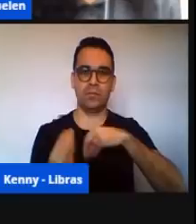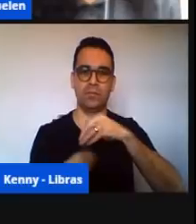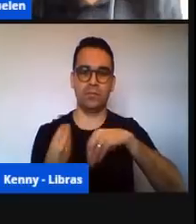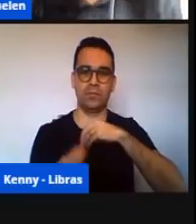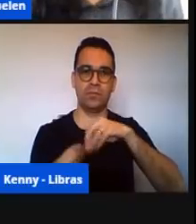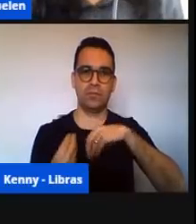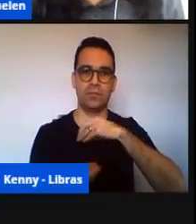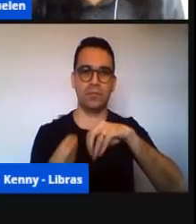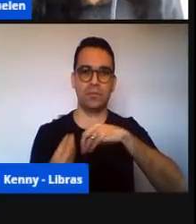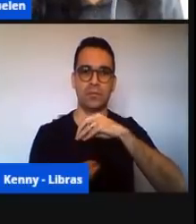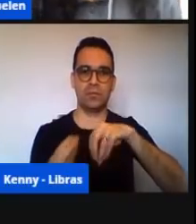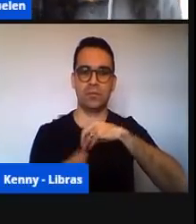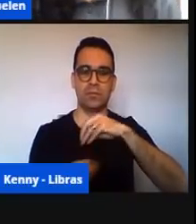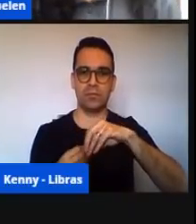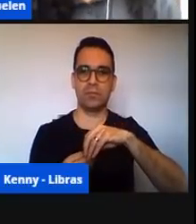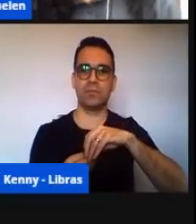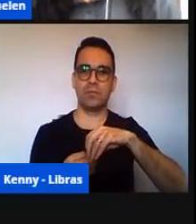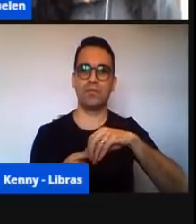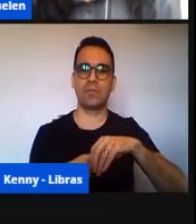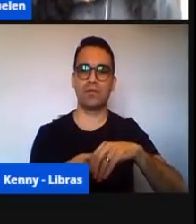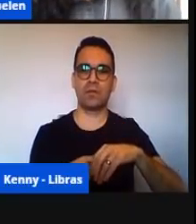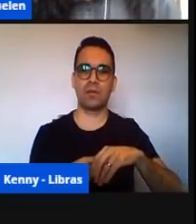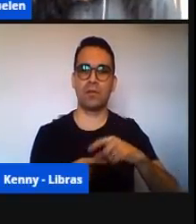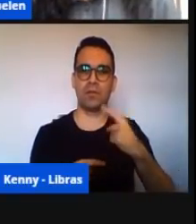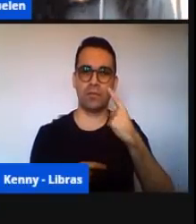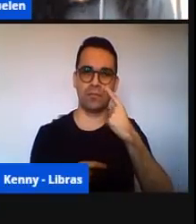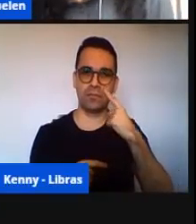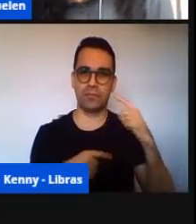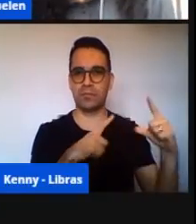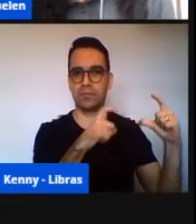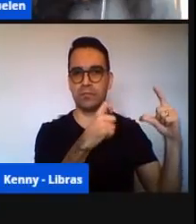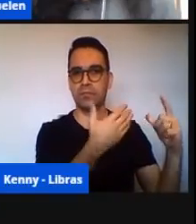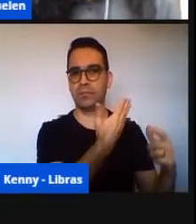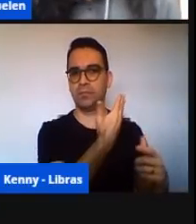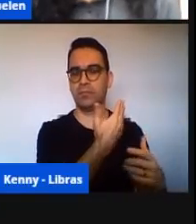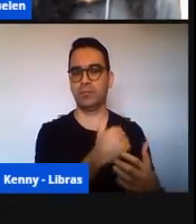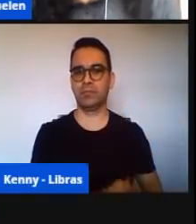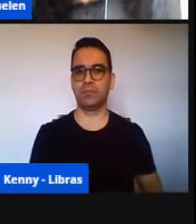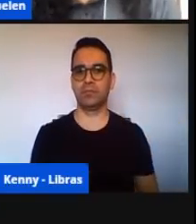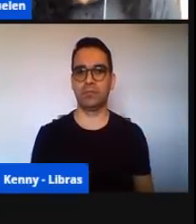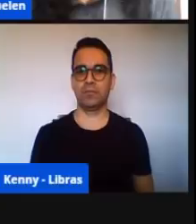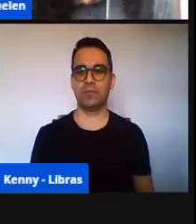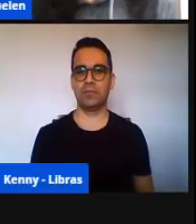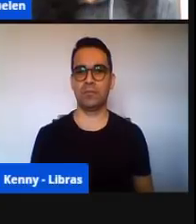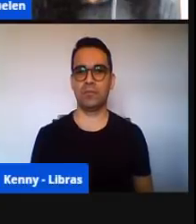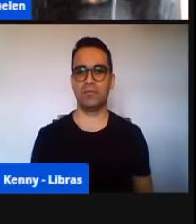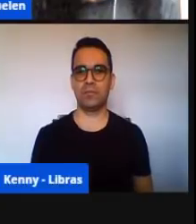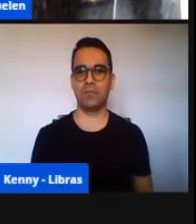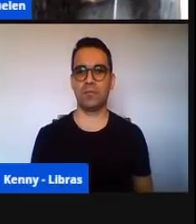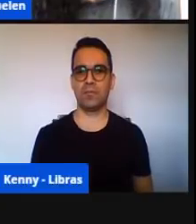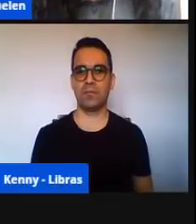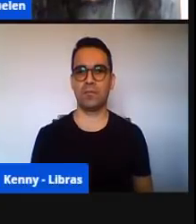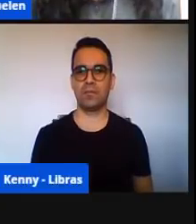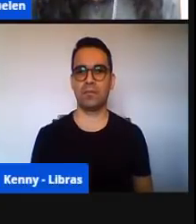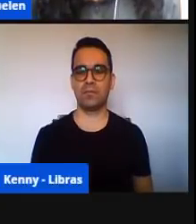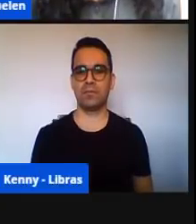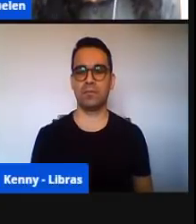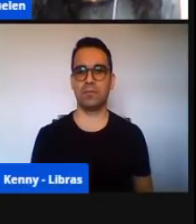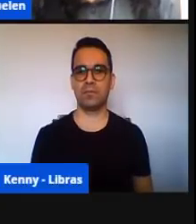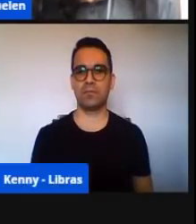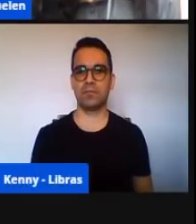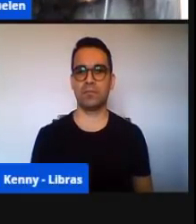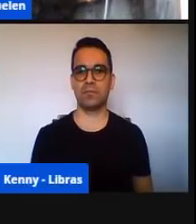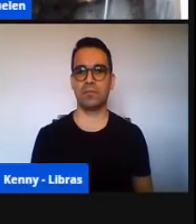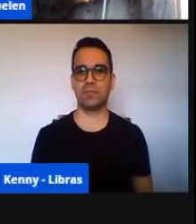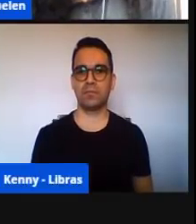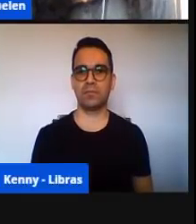da solução clorada, né? Então, 1 colher de sopa de água sanitária, diluído em 1 litro de água, ou a gente pode utilizar o